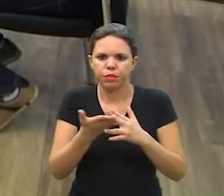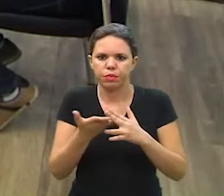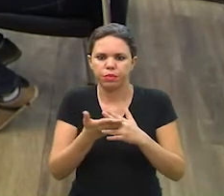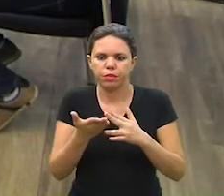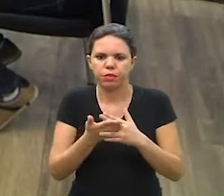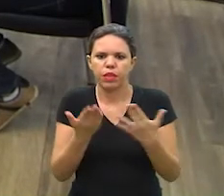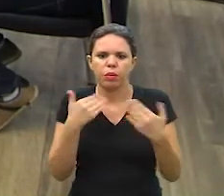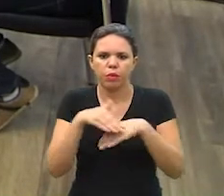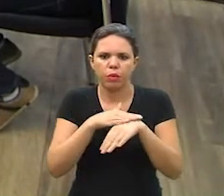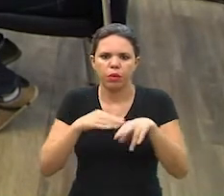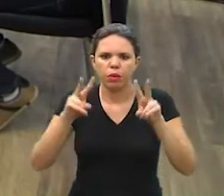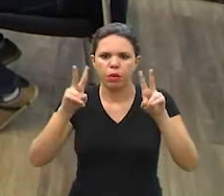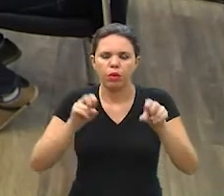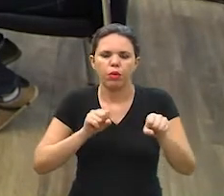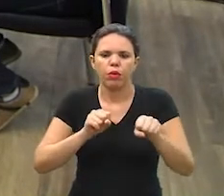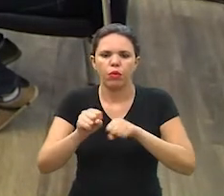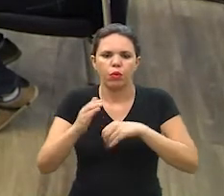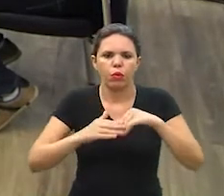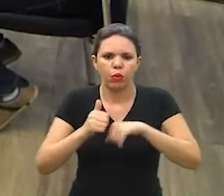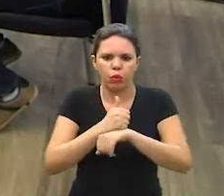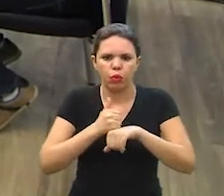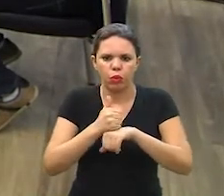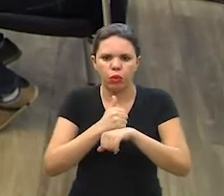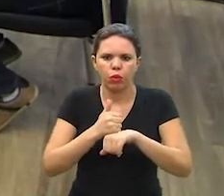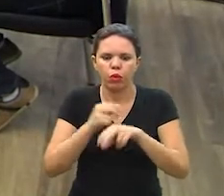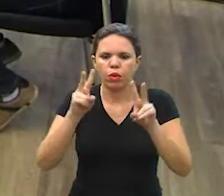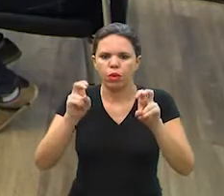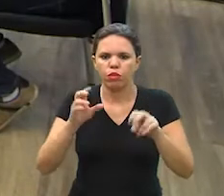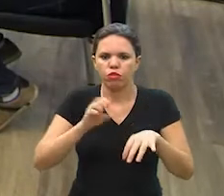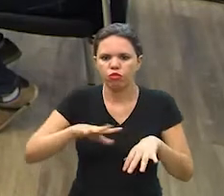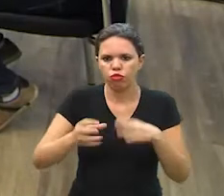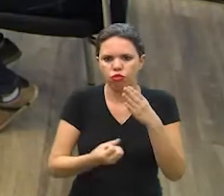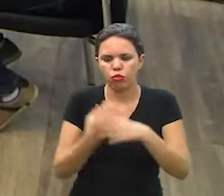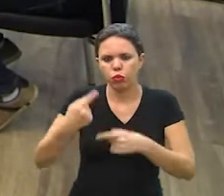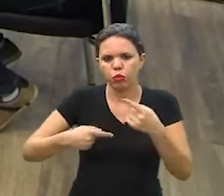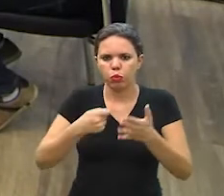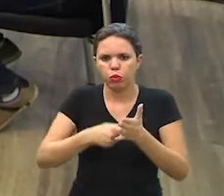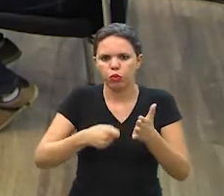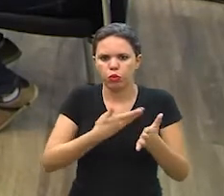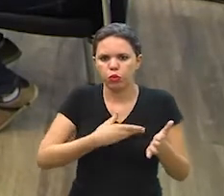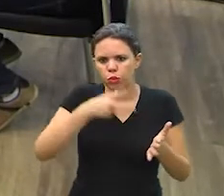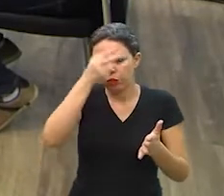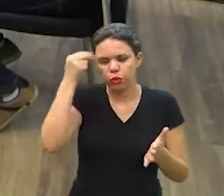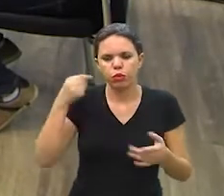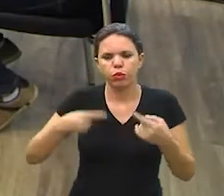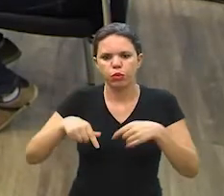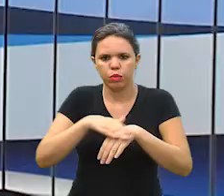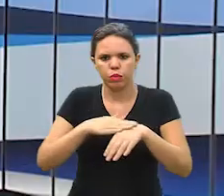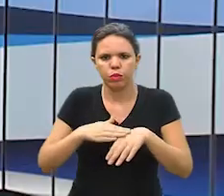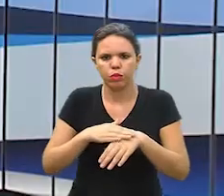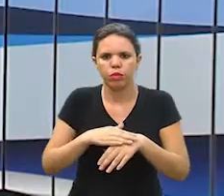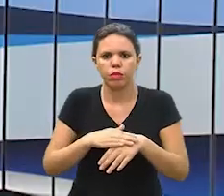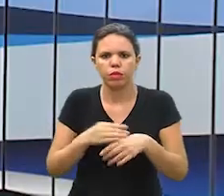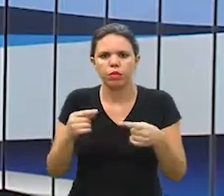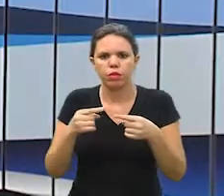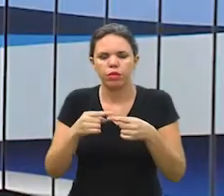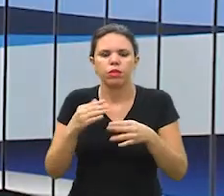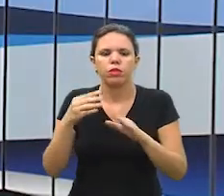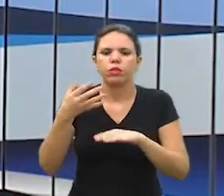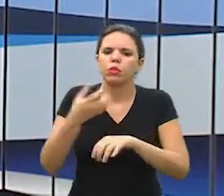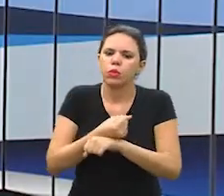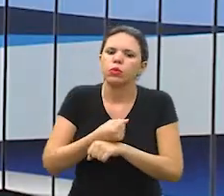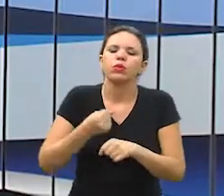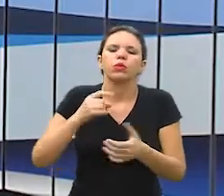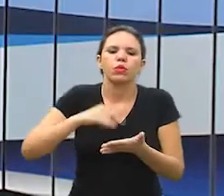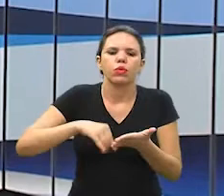nós estamos conversando aqui sobre formação de profissionais, o tema geral é políticas públicas, mas o nosso debate encaixa com grade curricular,